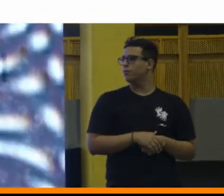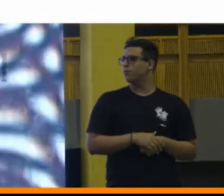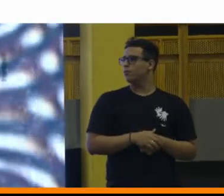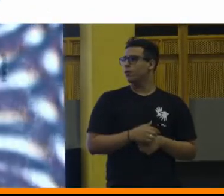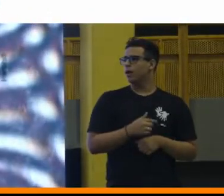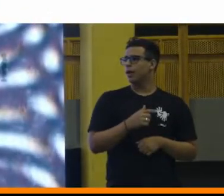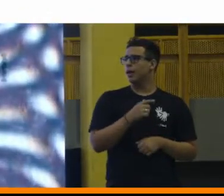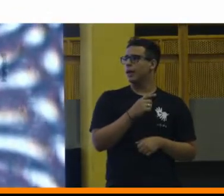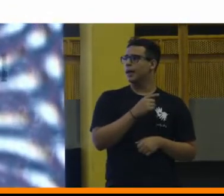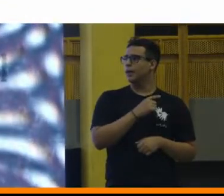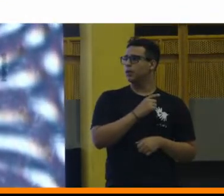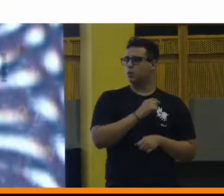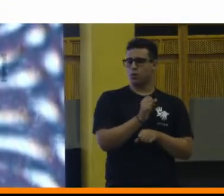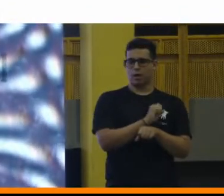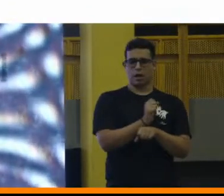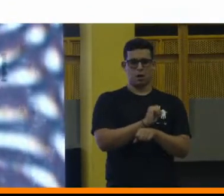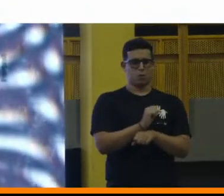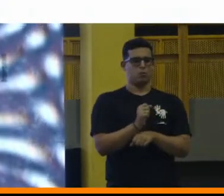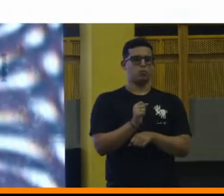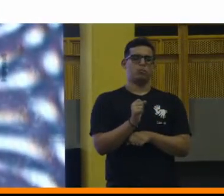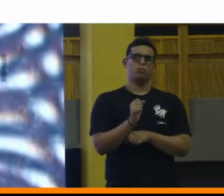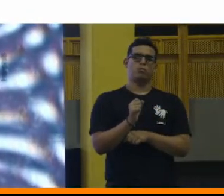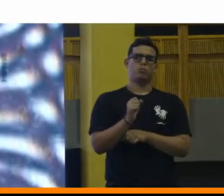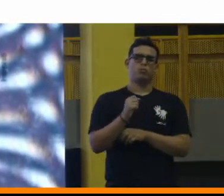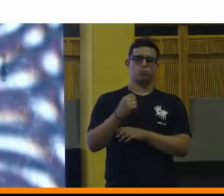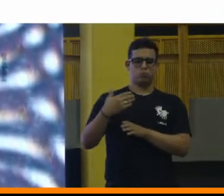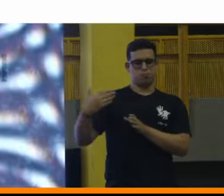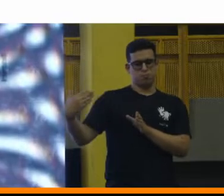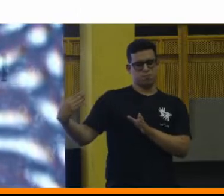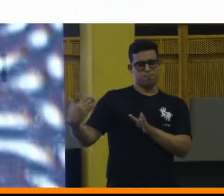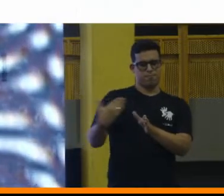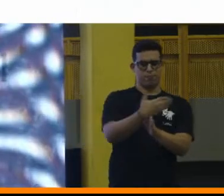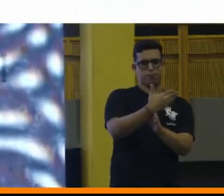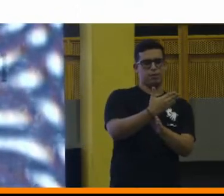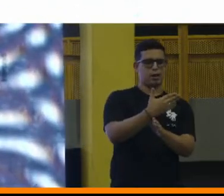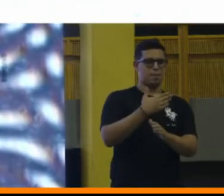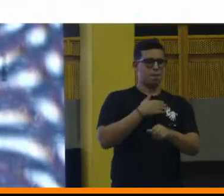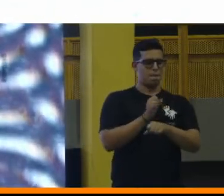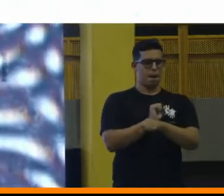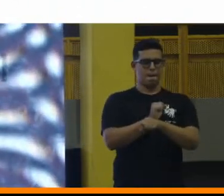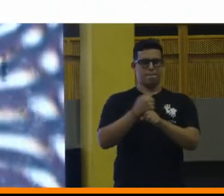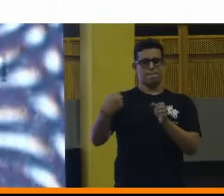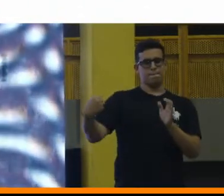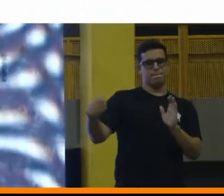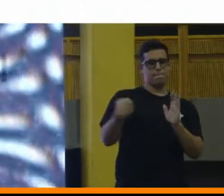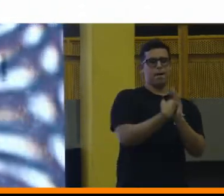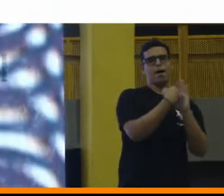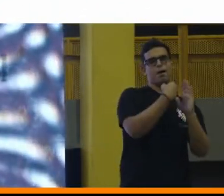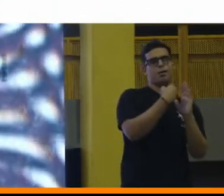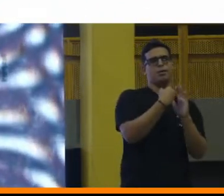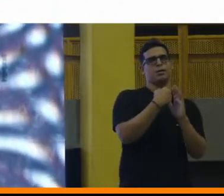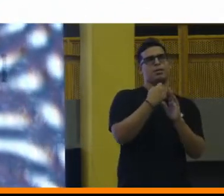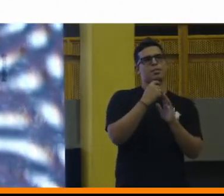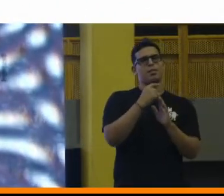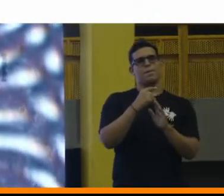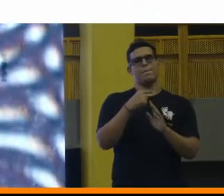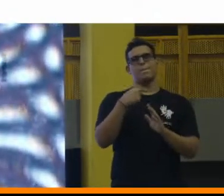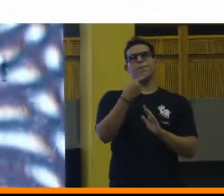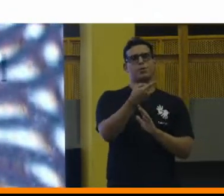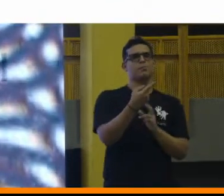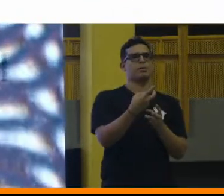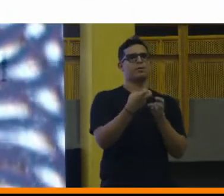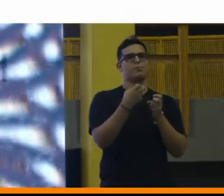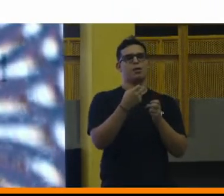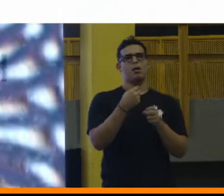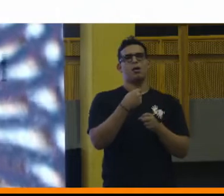L200, caminhoneta zona, avançou a preferencial, bateu, eu nem vi, eu só soube depois porque me contaram. Quando eu acordei